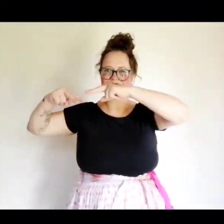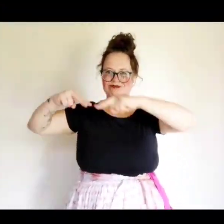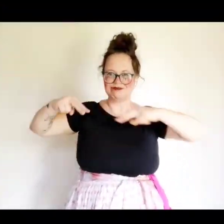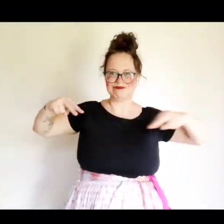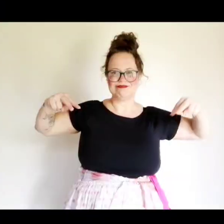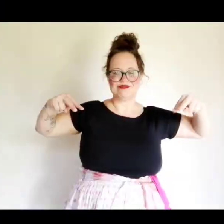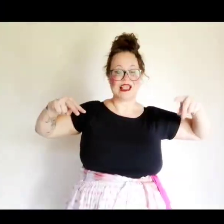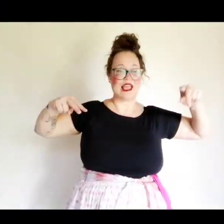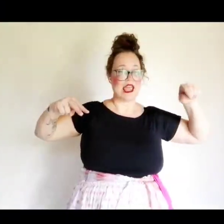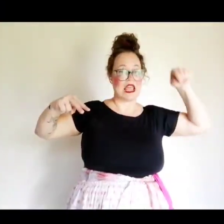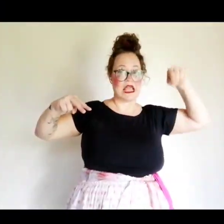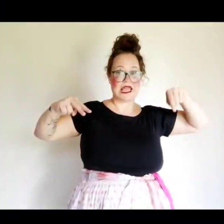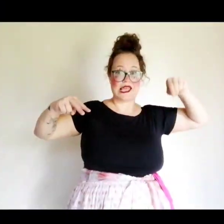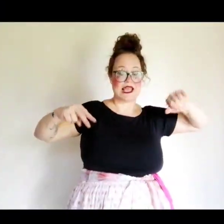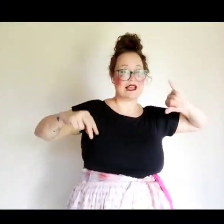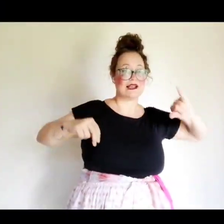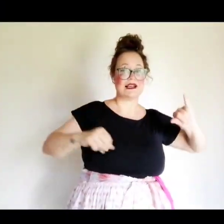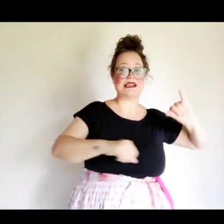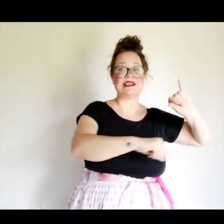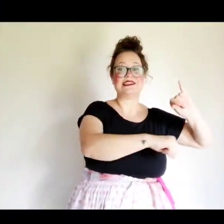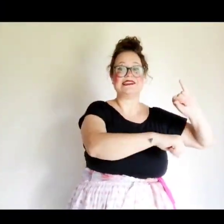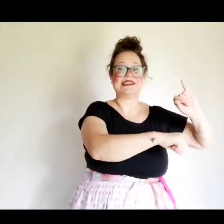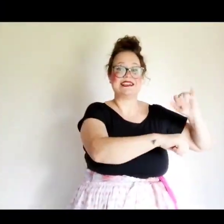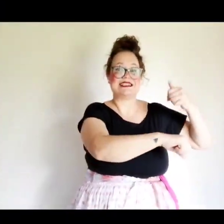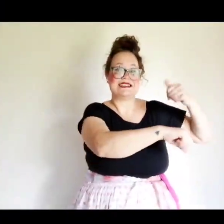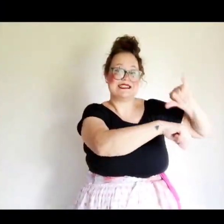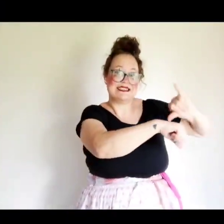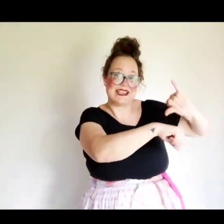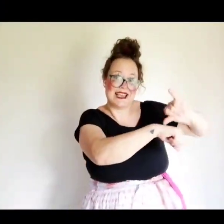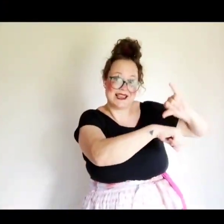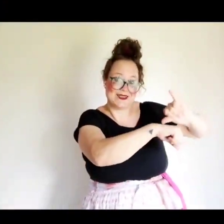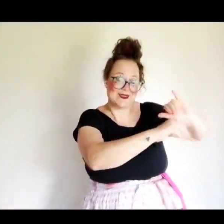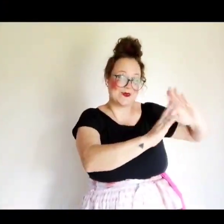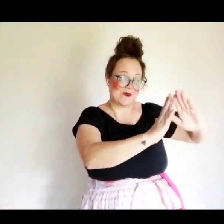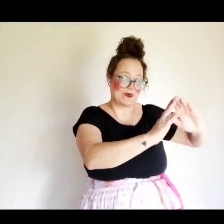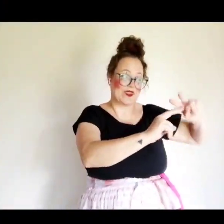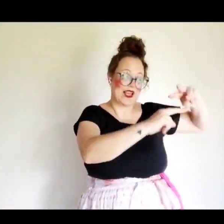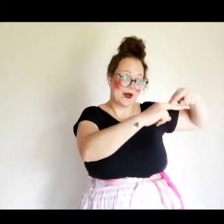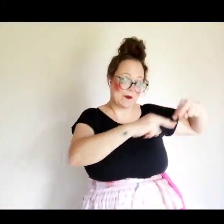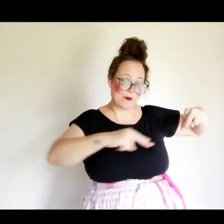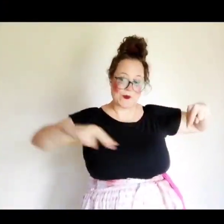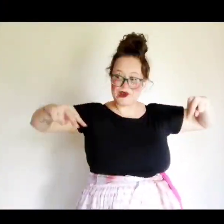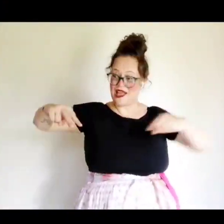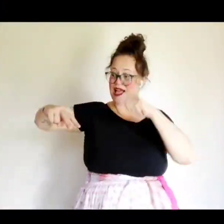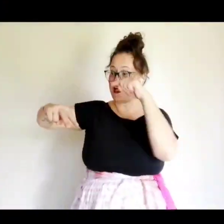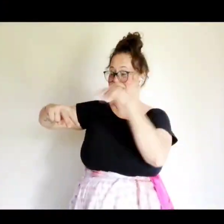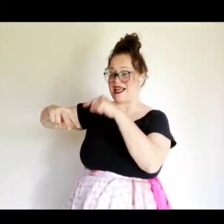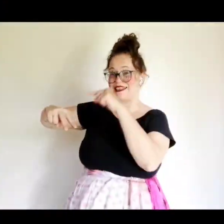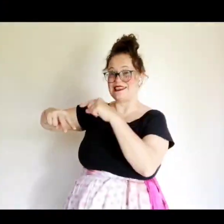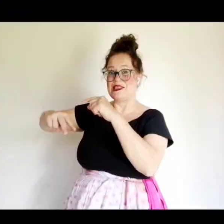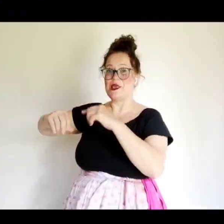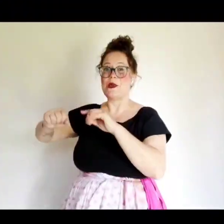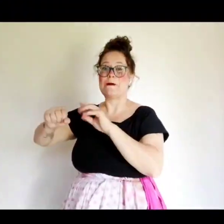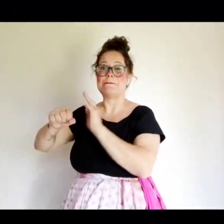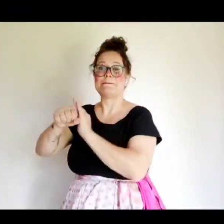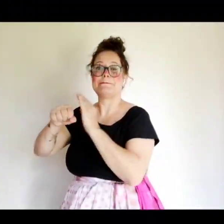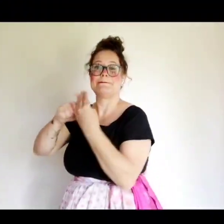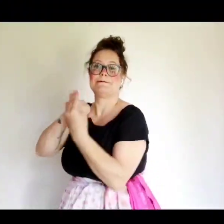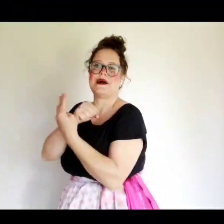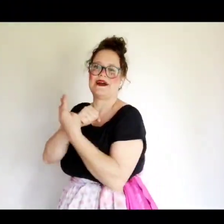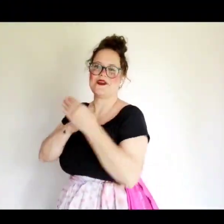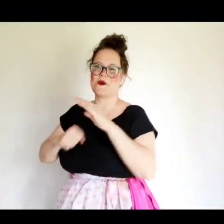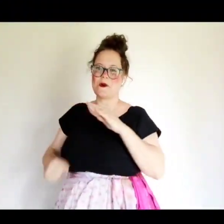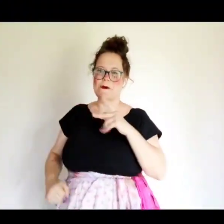o centro e o bairro Papagaios, onde eu morava. E depois a gente fez mais